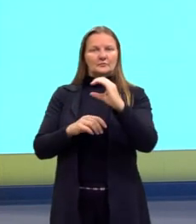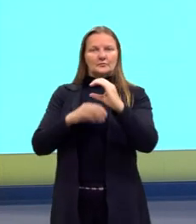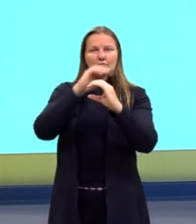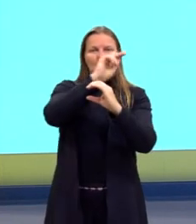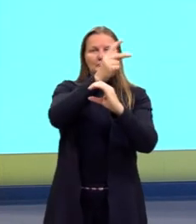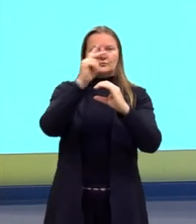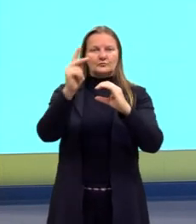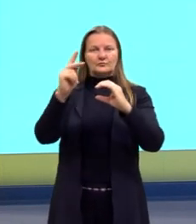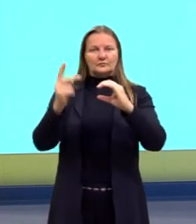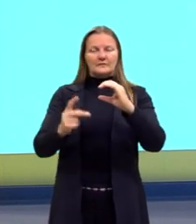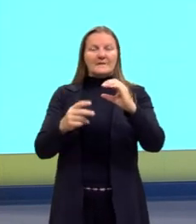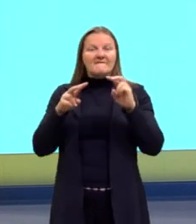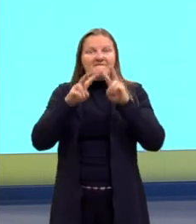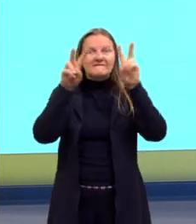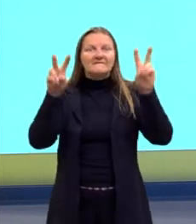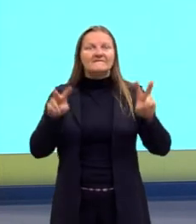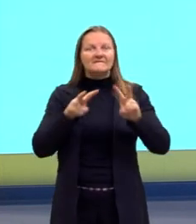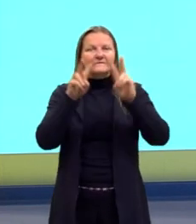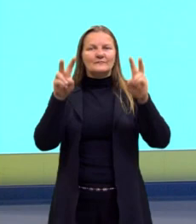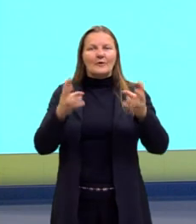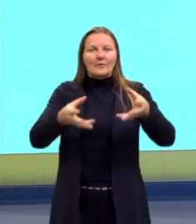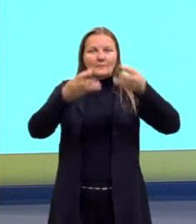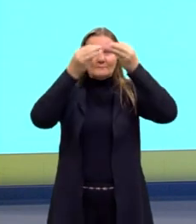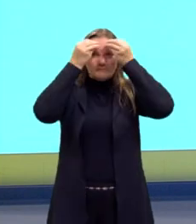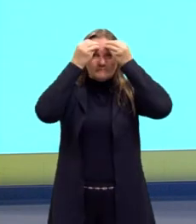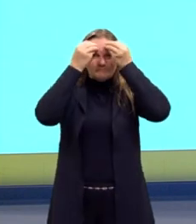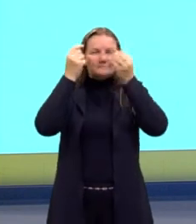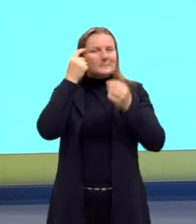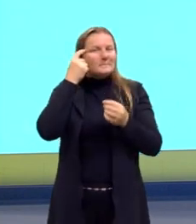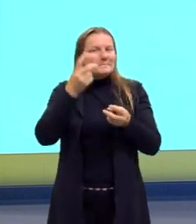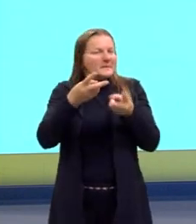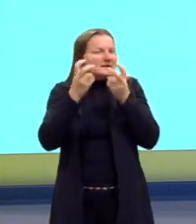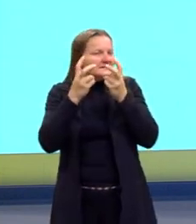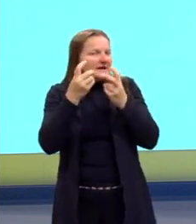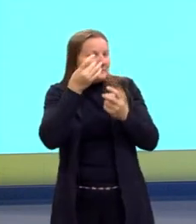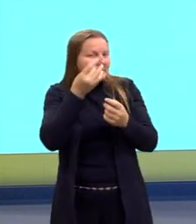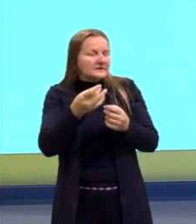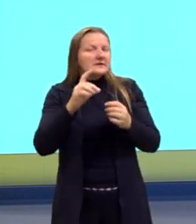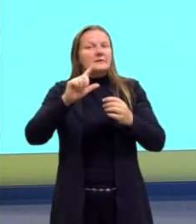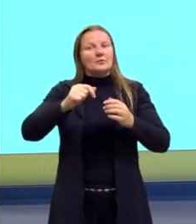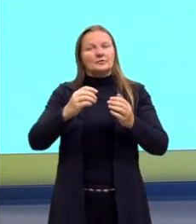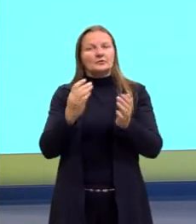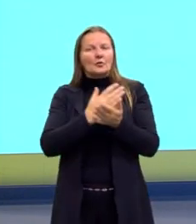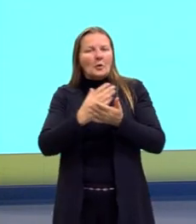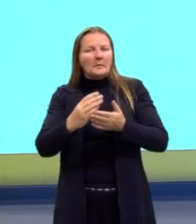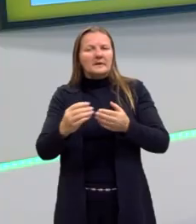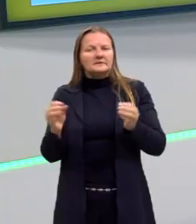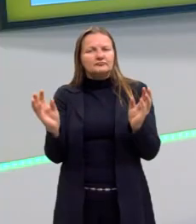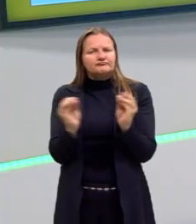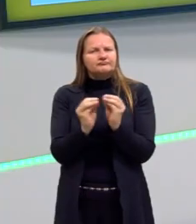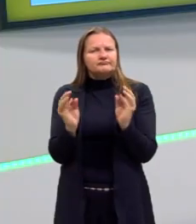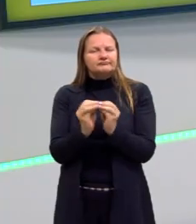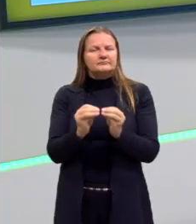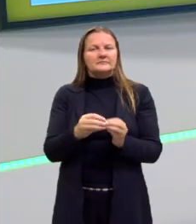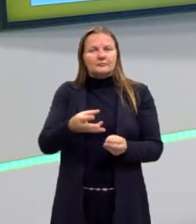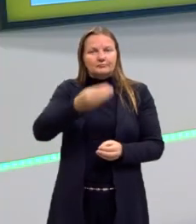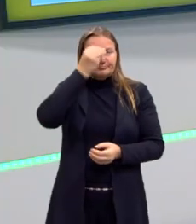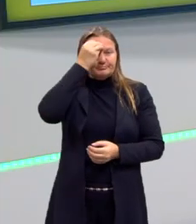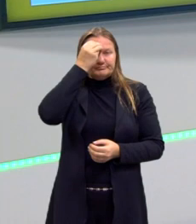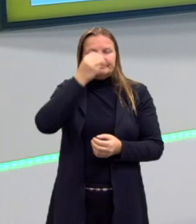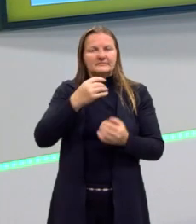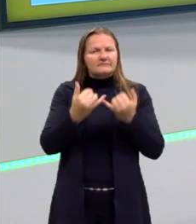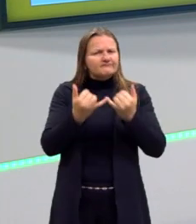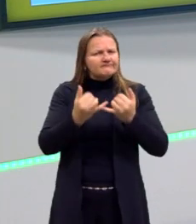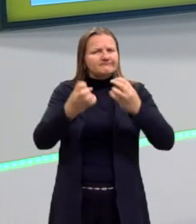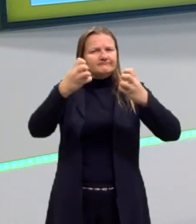mais fácil desenhar dessa forma para entender que ele tem que fazer as quatro ligações depois a gente conversa aí aprender a decorar né como que funciona